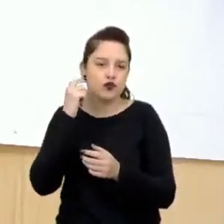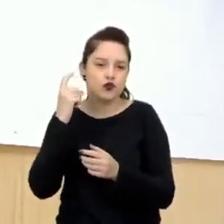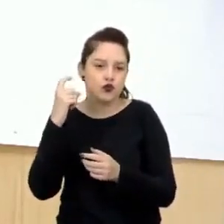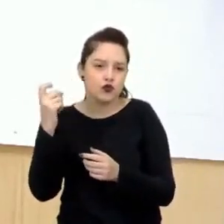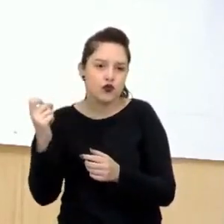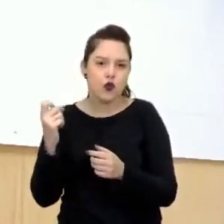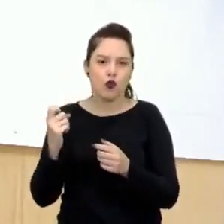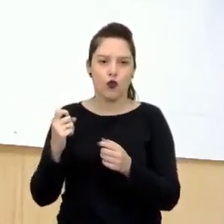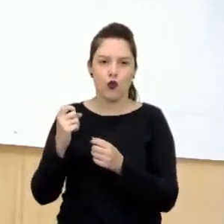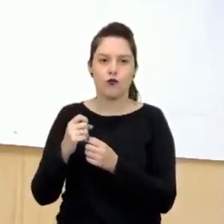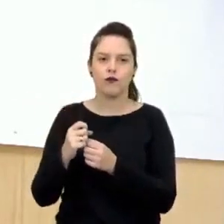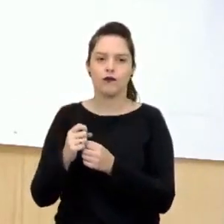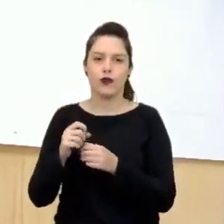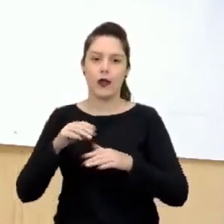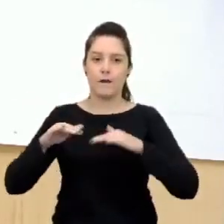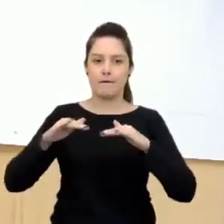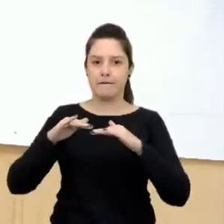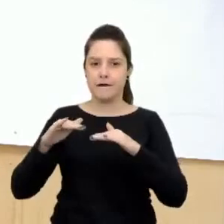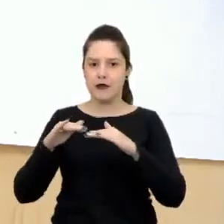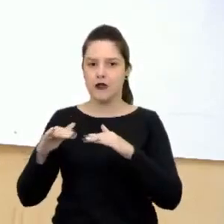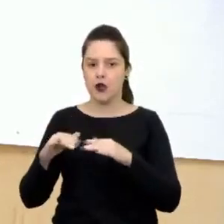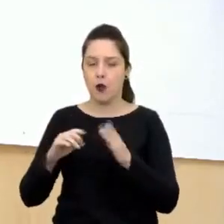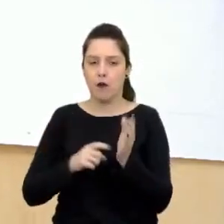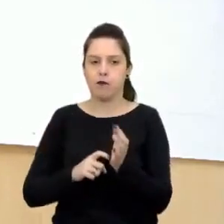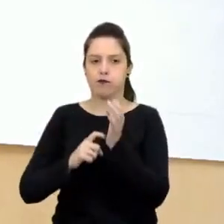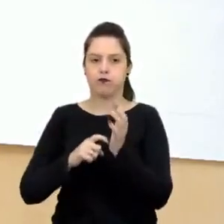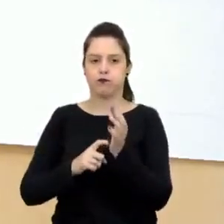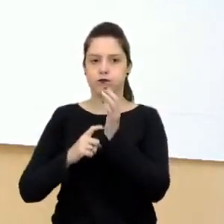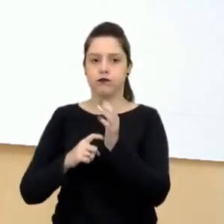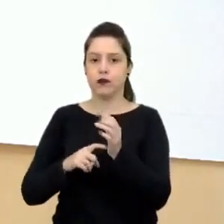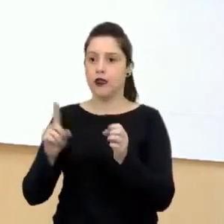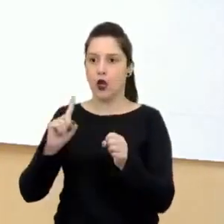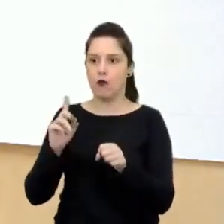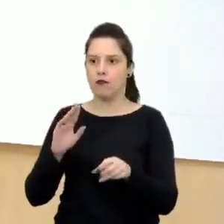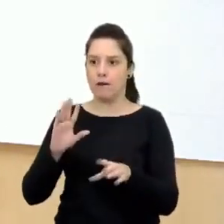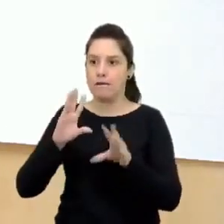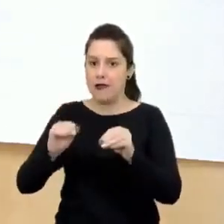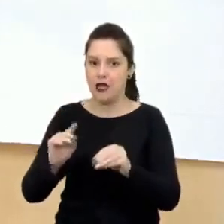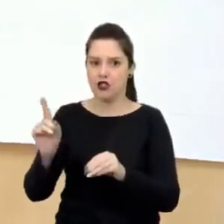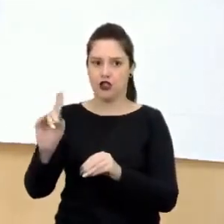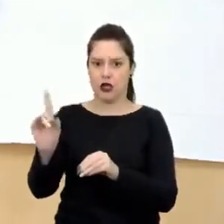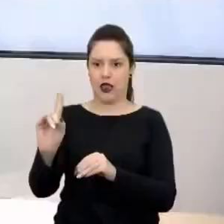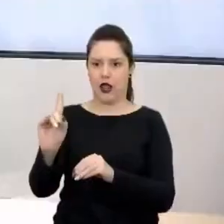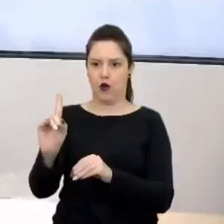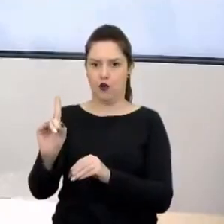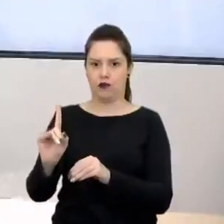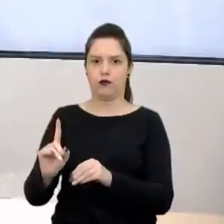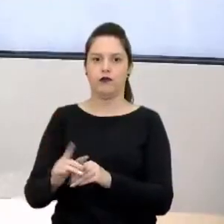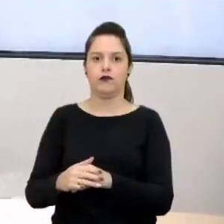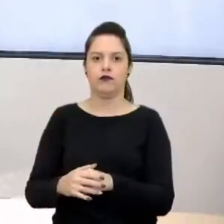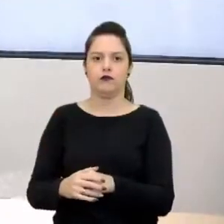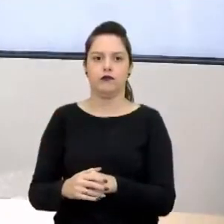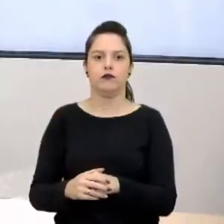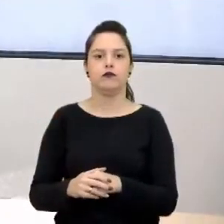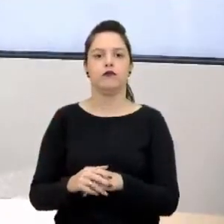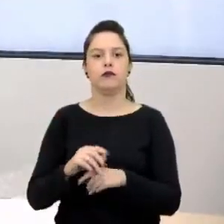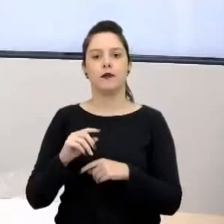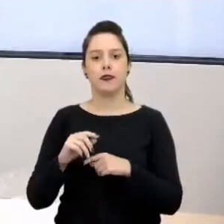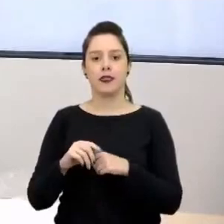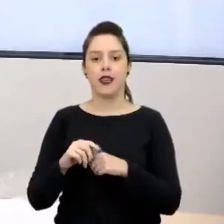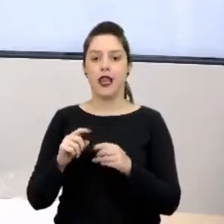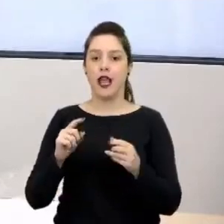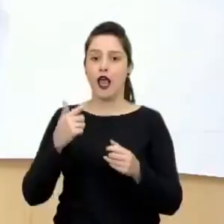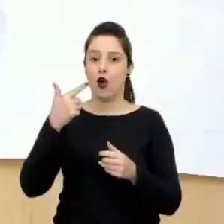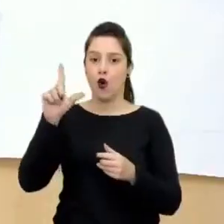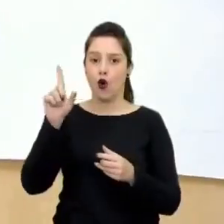Eu recomendo, né, quando você pega um motorzinho assim, que você não mexa nele, tá? Porque fica meio zoado depois. Esse